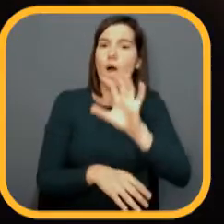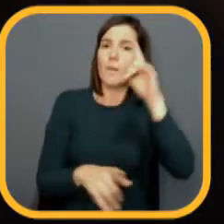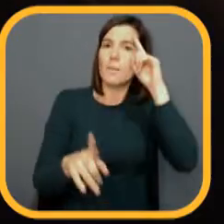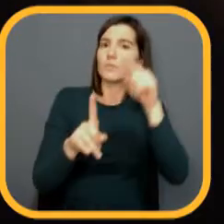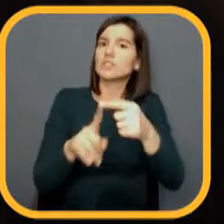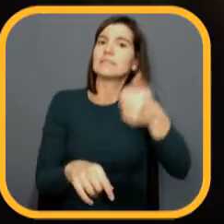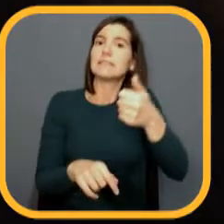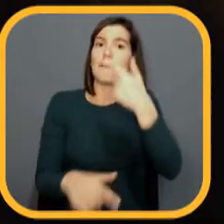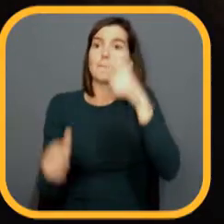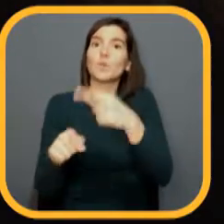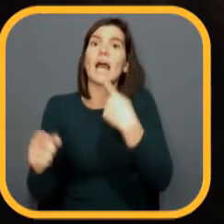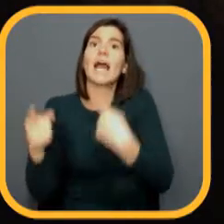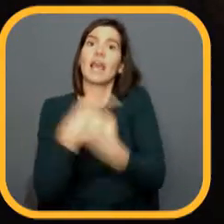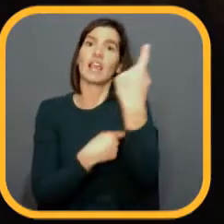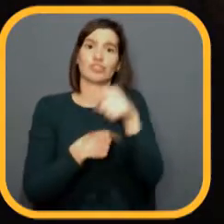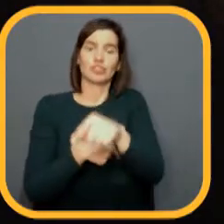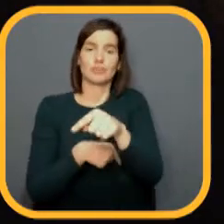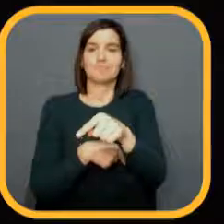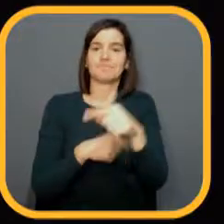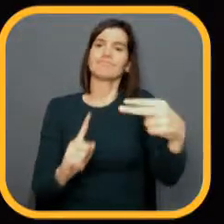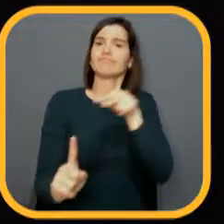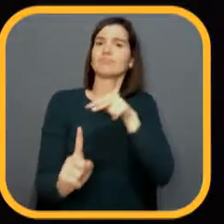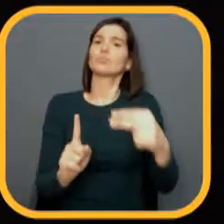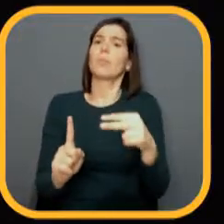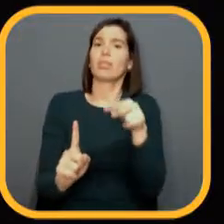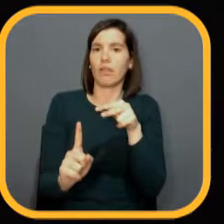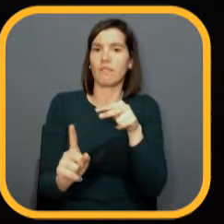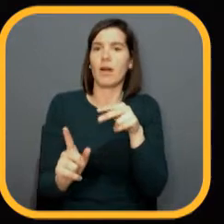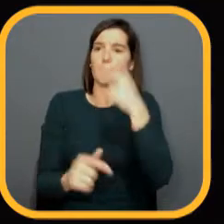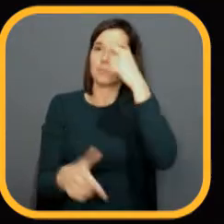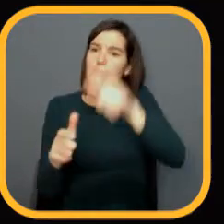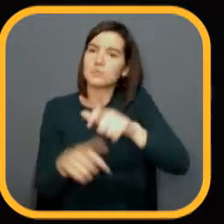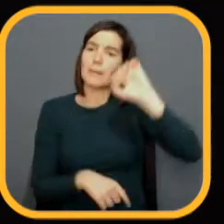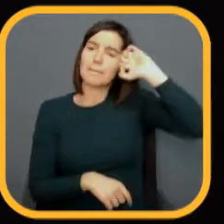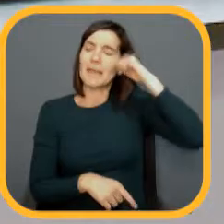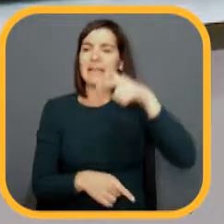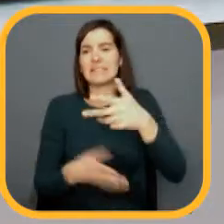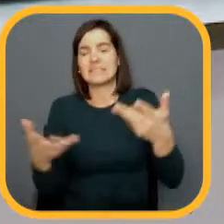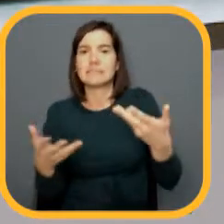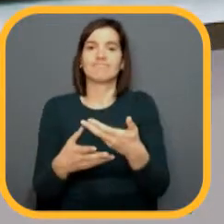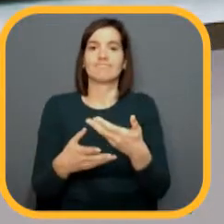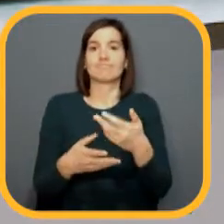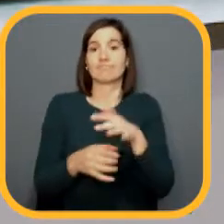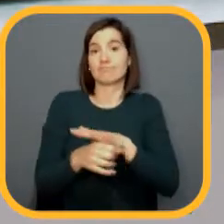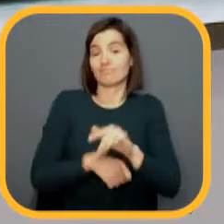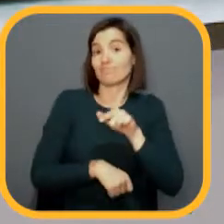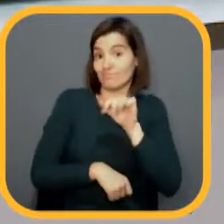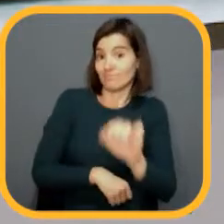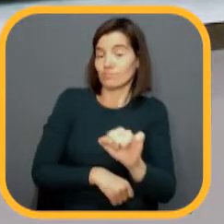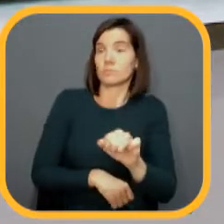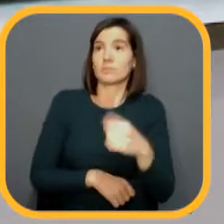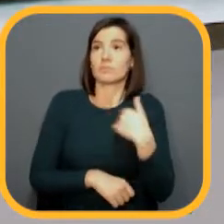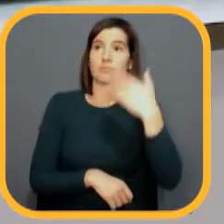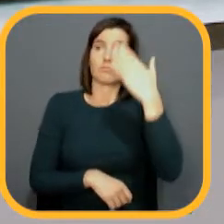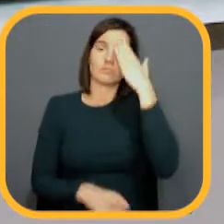foco é nas pessoas que se queixam, o foco é no olhar para um caso, para a vitimização, e nesses casos